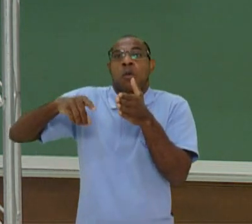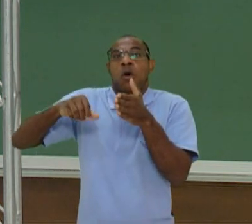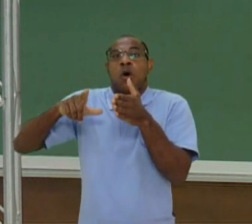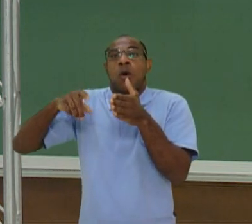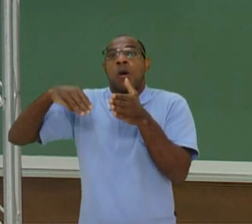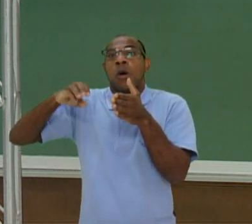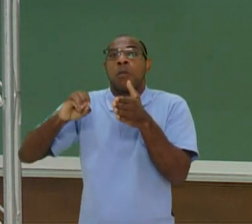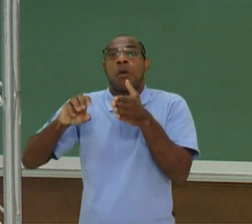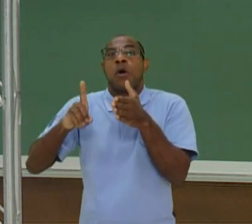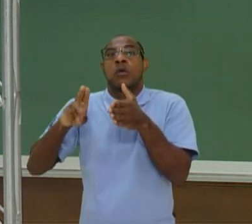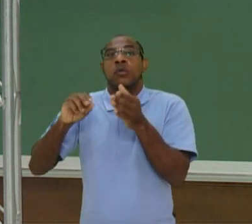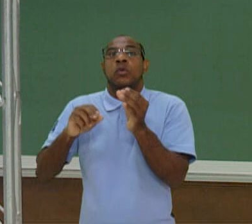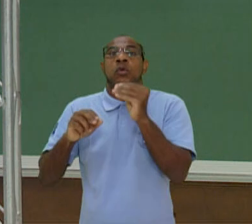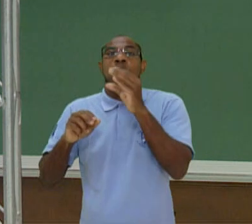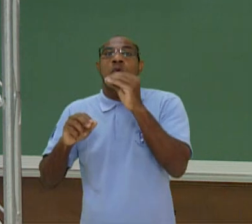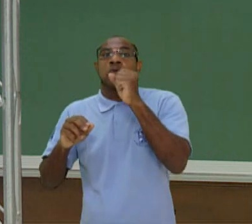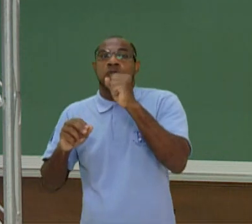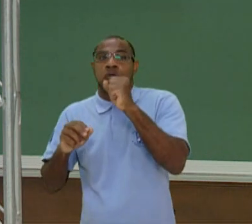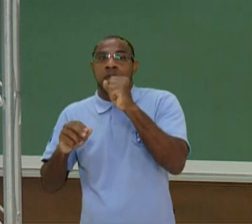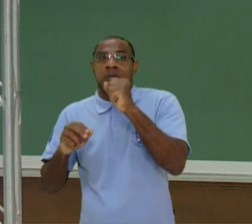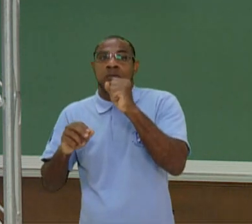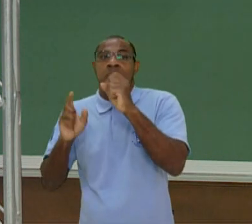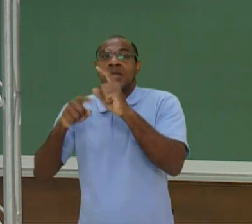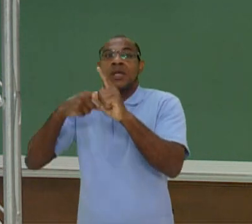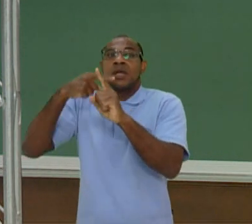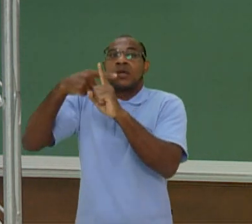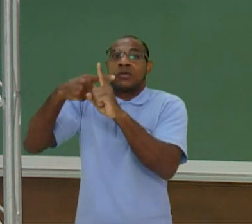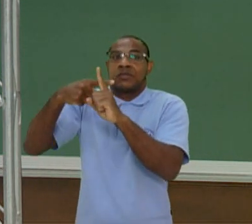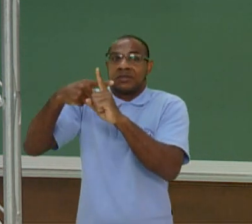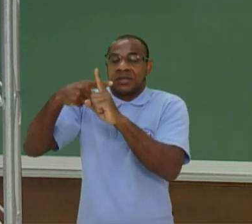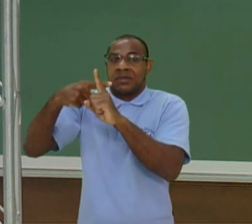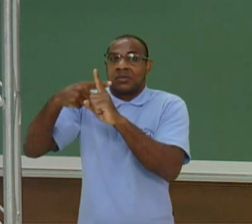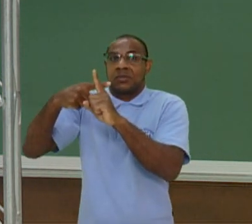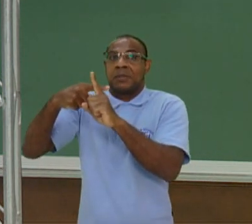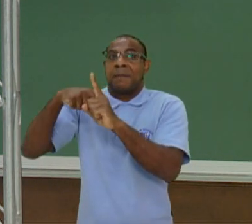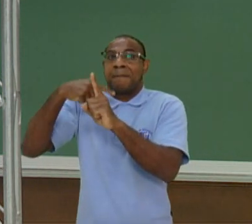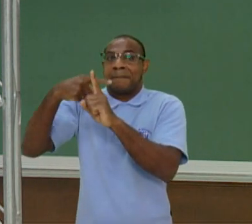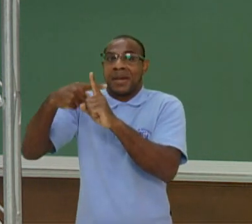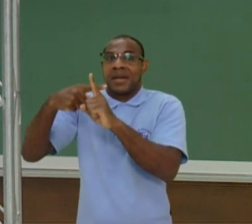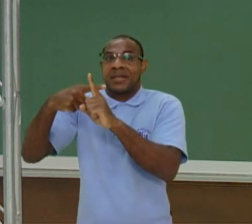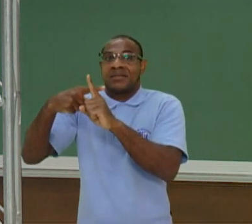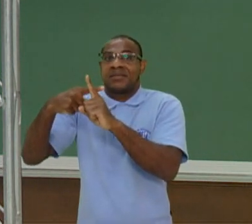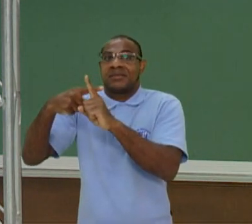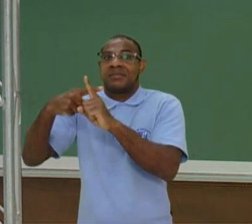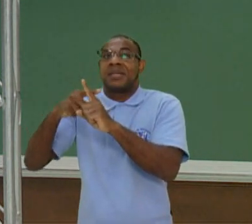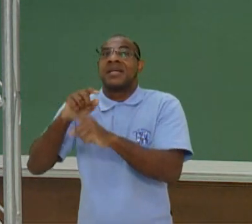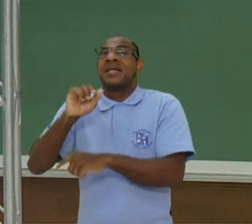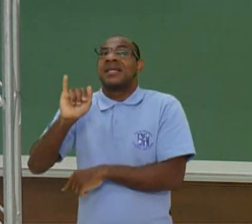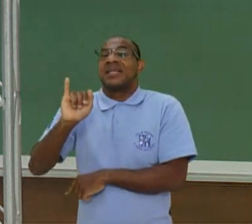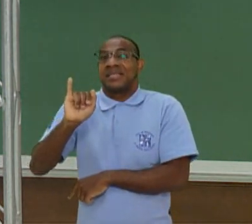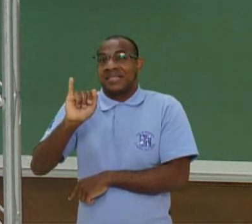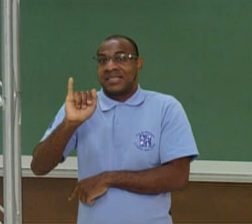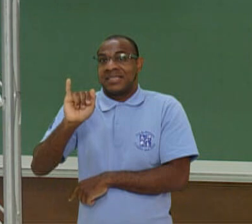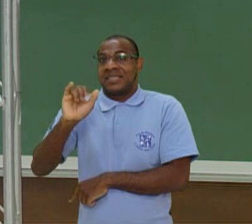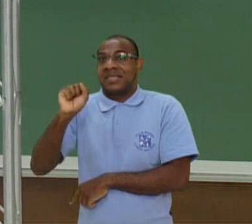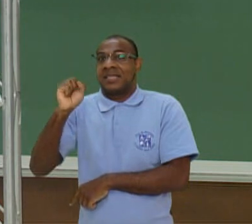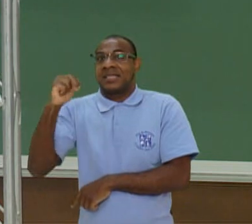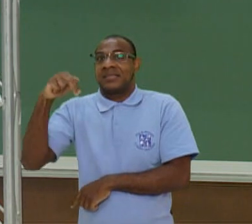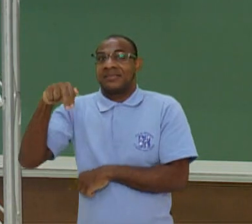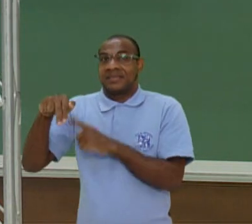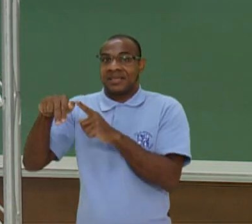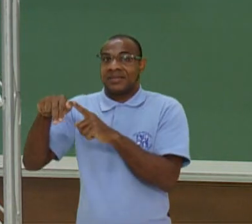pelo cosseno da soma dos seus argumentos mais I seno soma dos seus